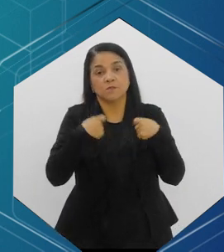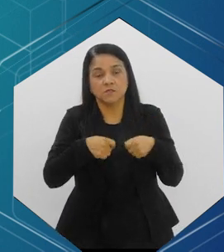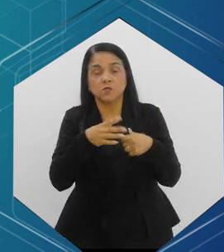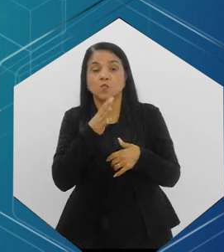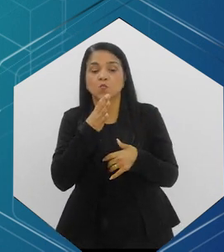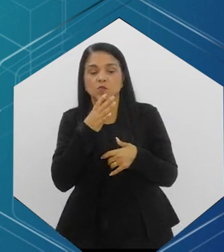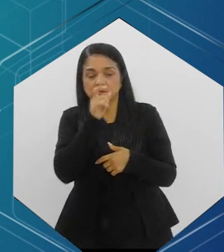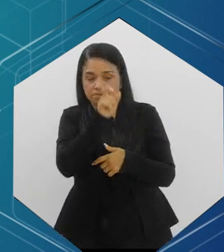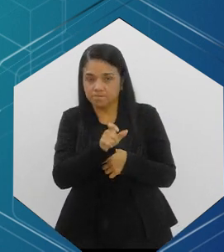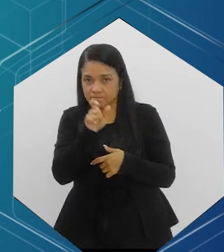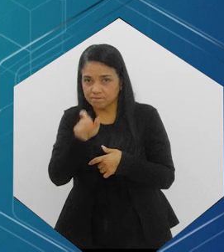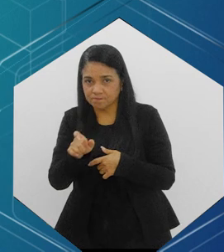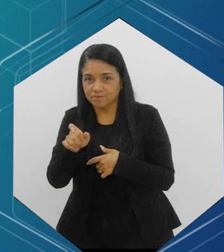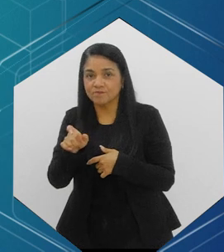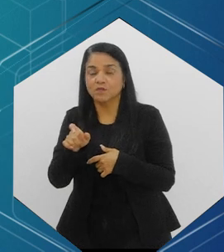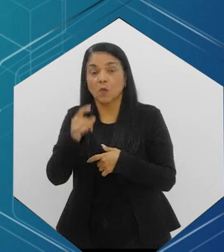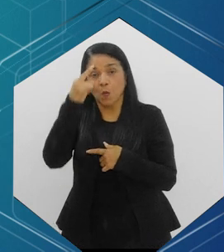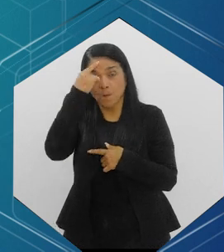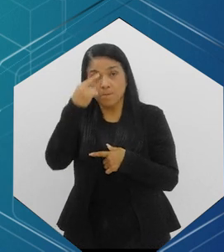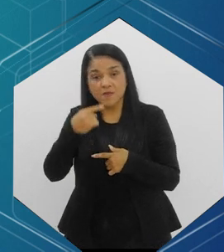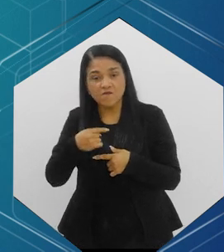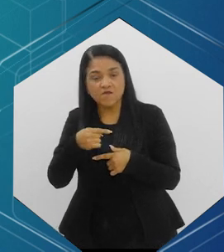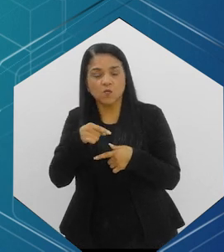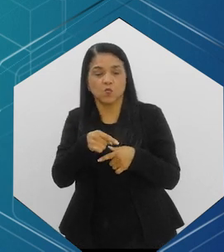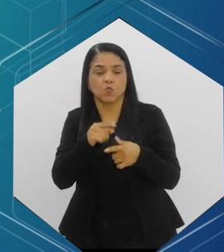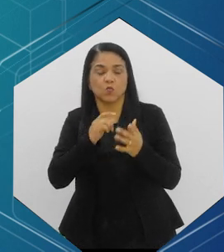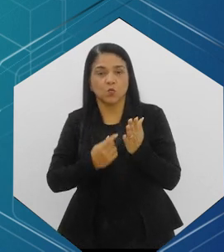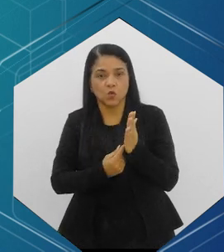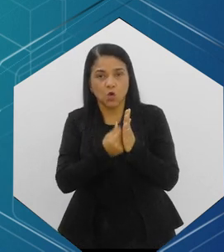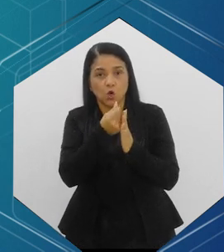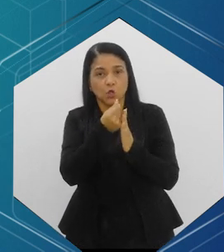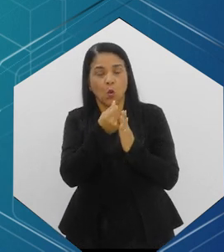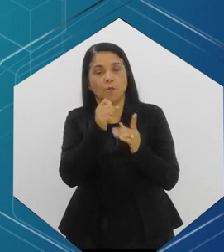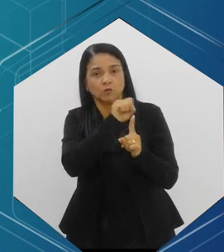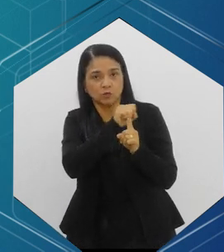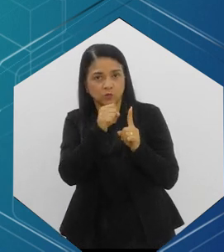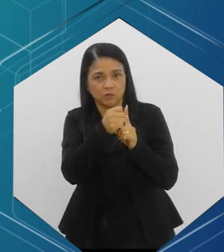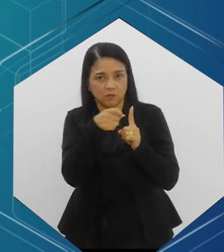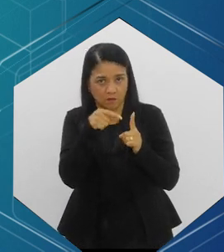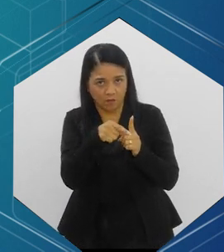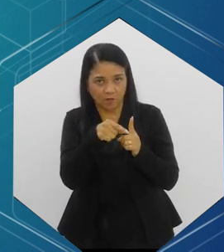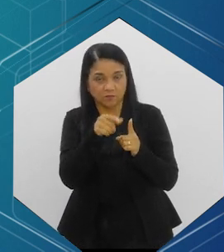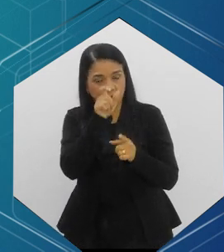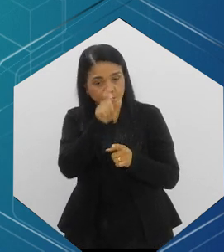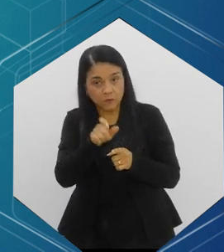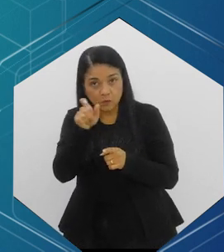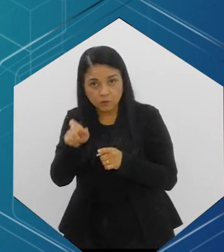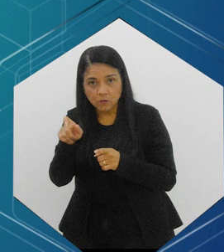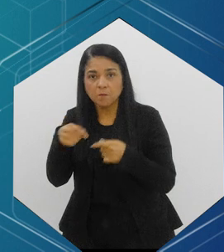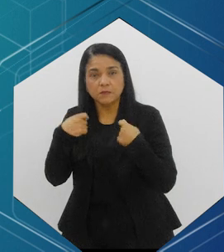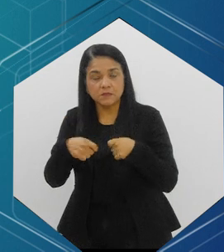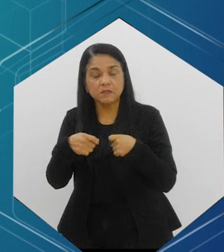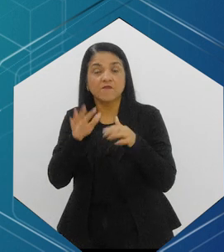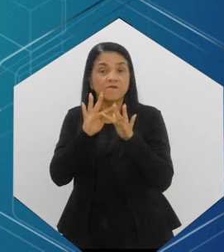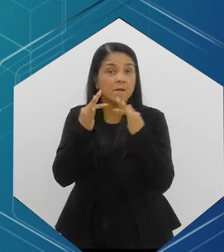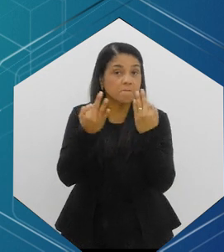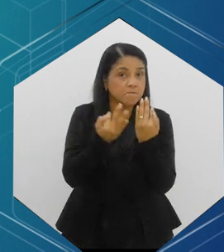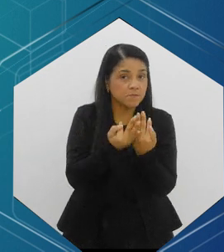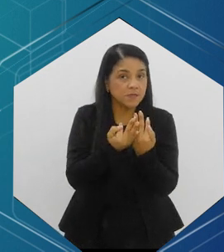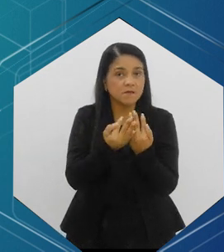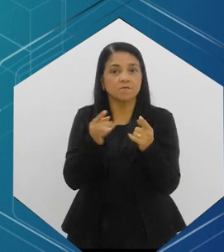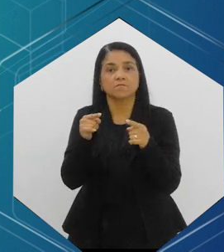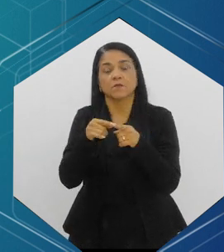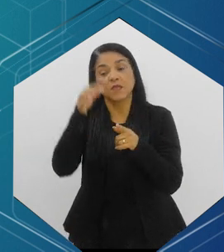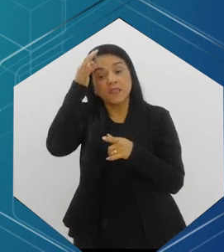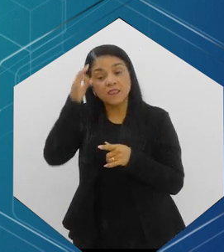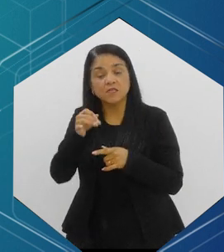seu paciente, né? O perfil socioeconômico, social dele, né? A questão familiar